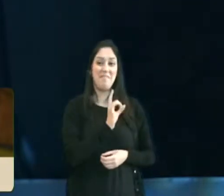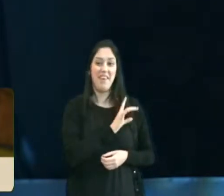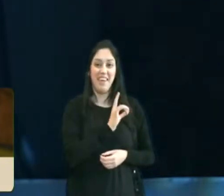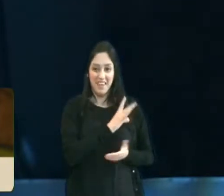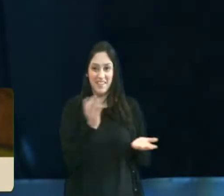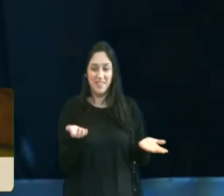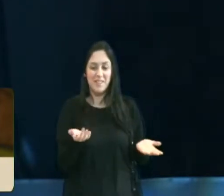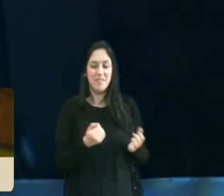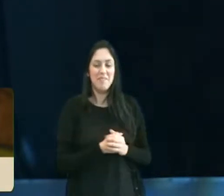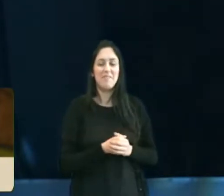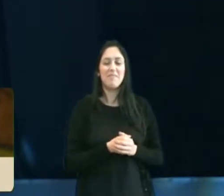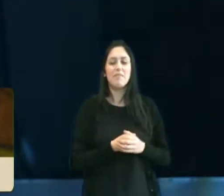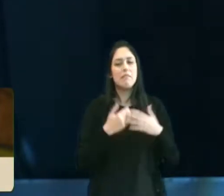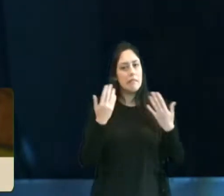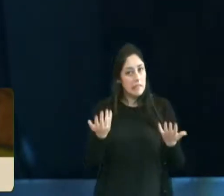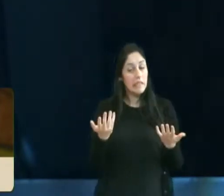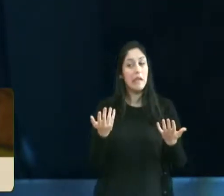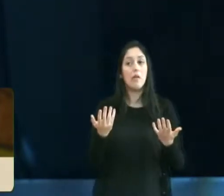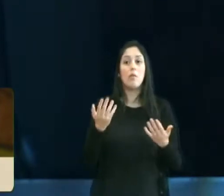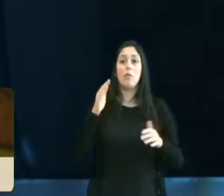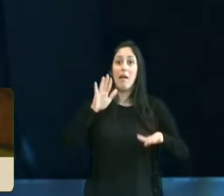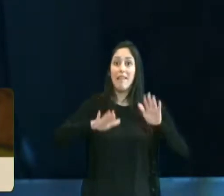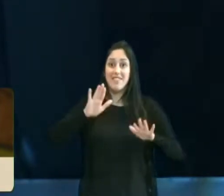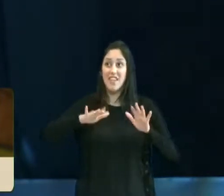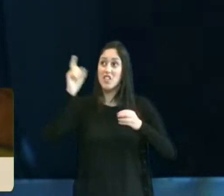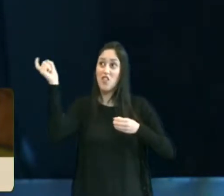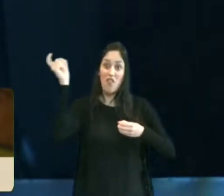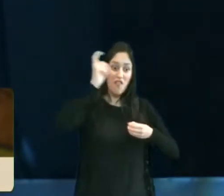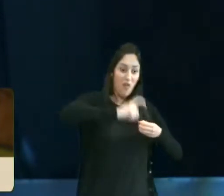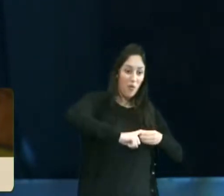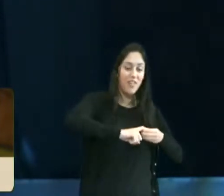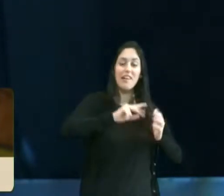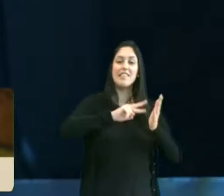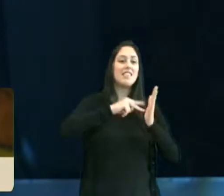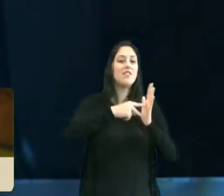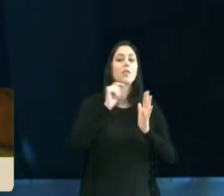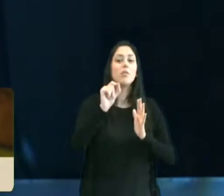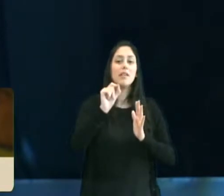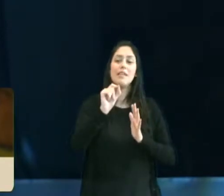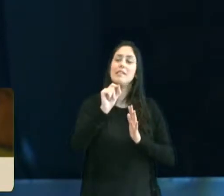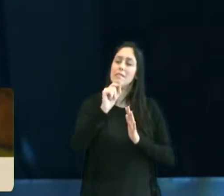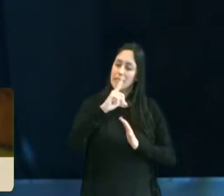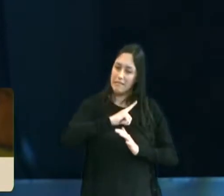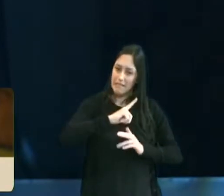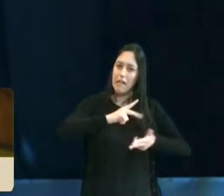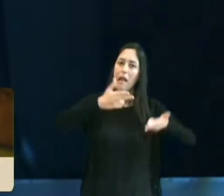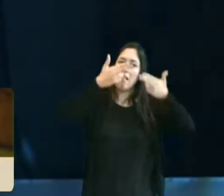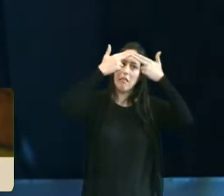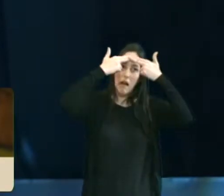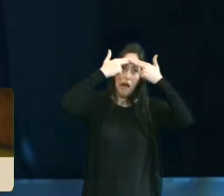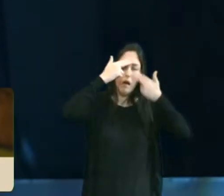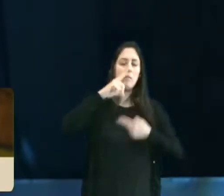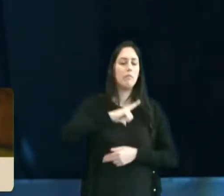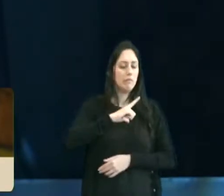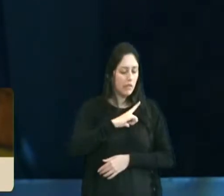voltar tem a ver com lidar com os traumas, com as perdas, com, sim,